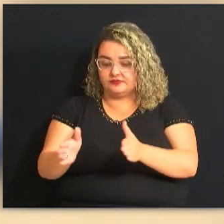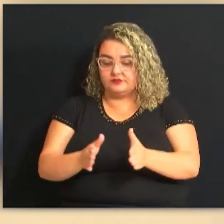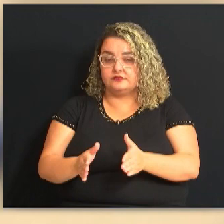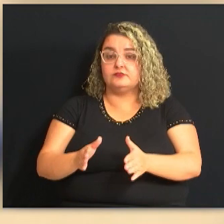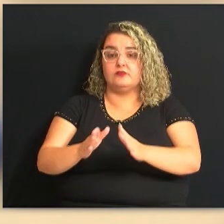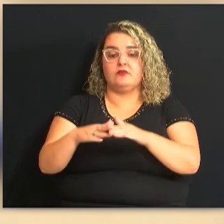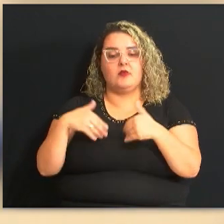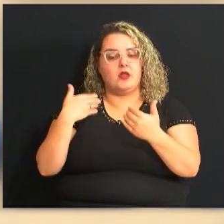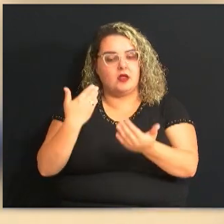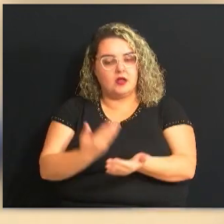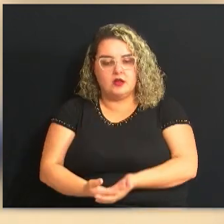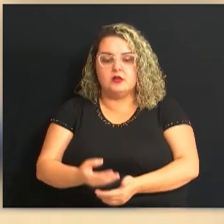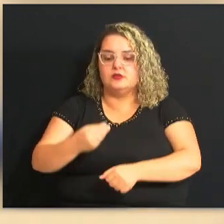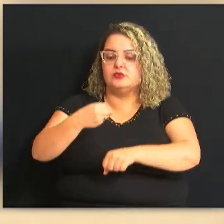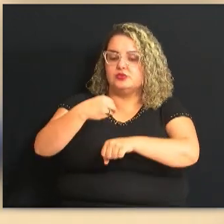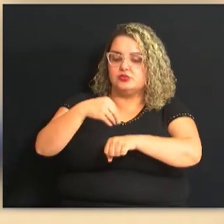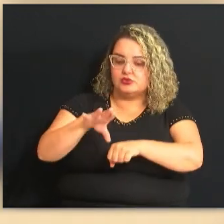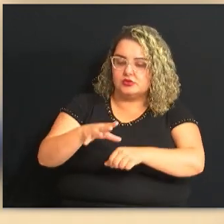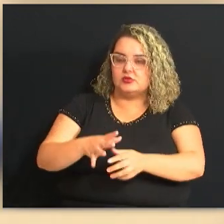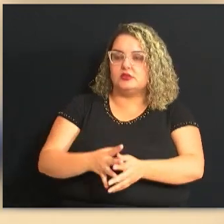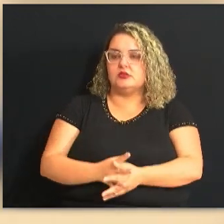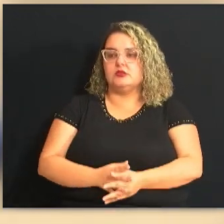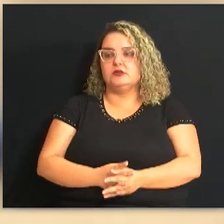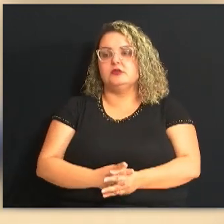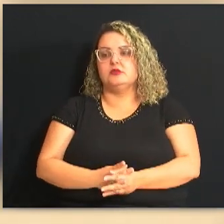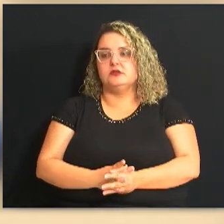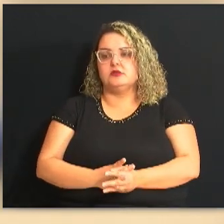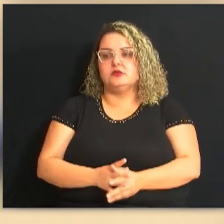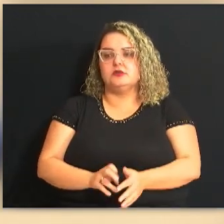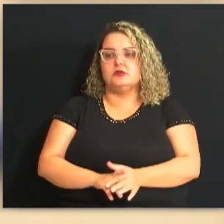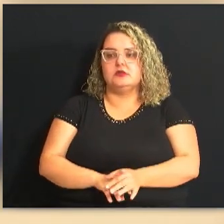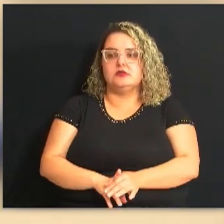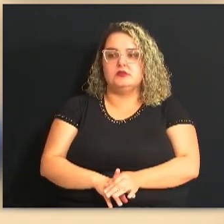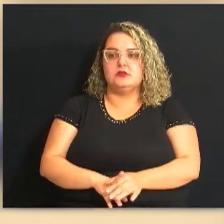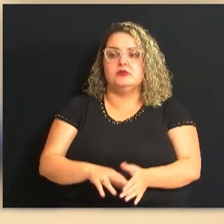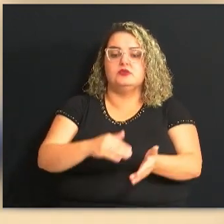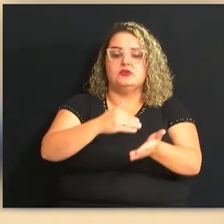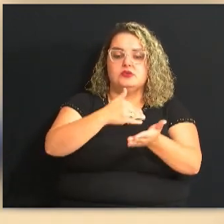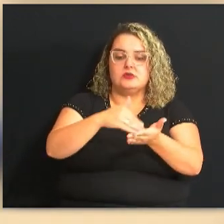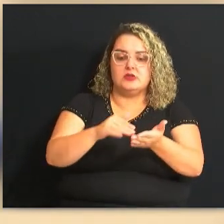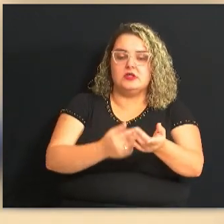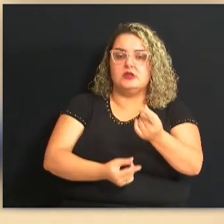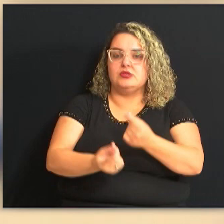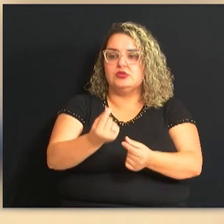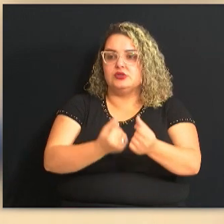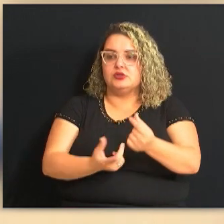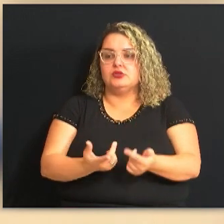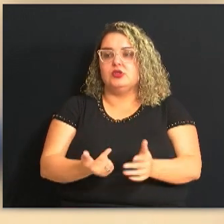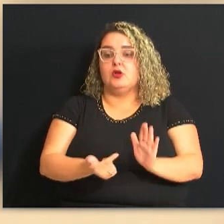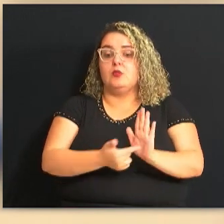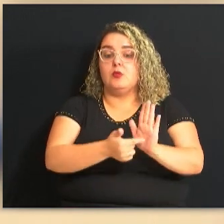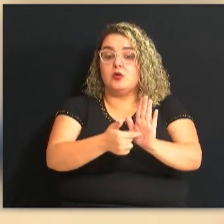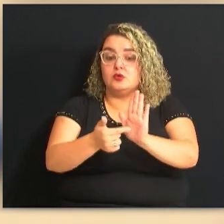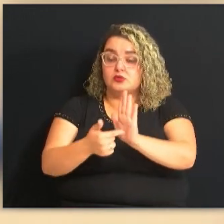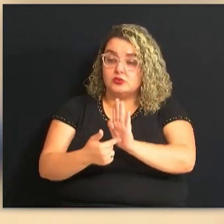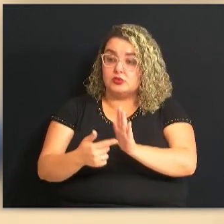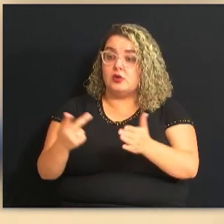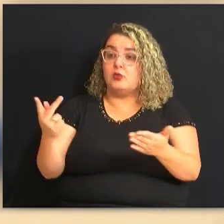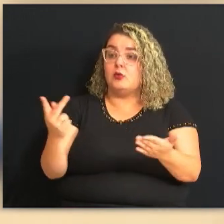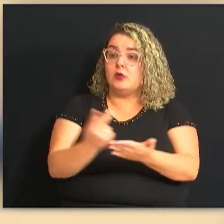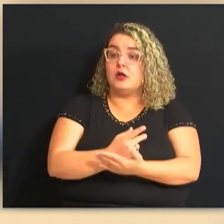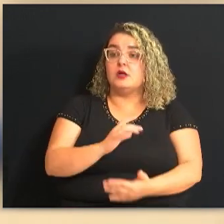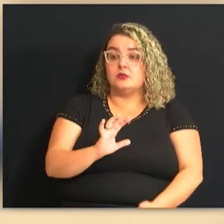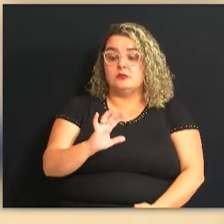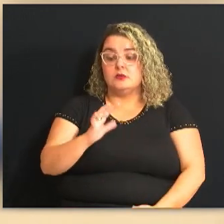requerimentos, indicações, cheguei aí ao secretário de Finanças demonstrar o erro que estava sendo